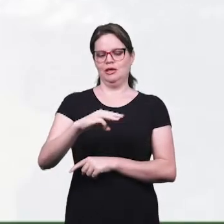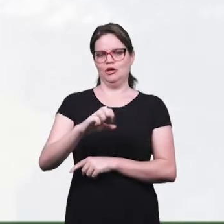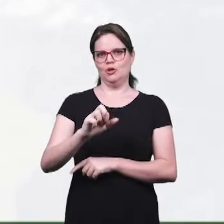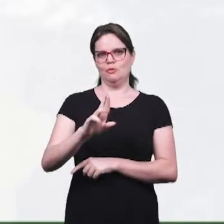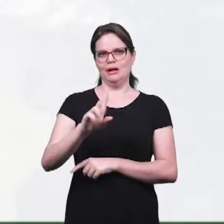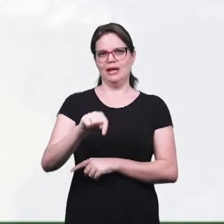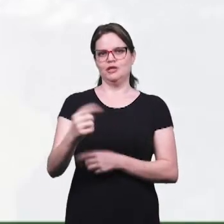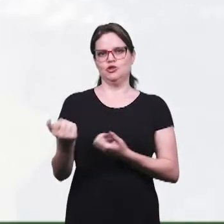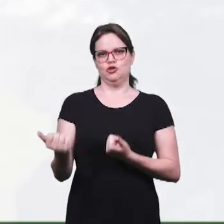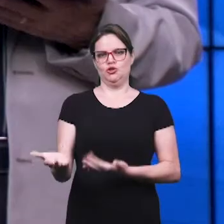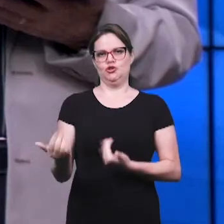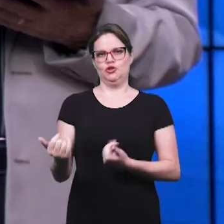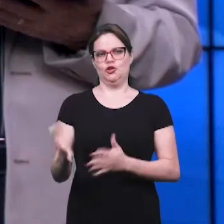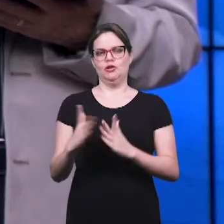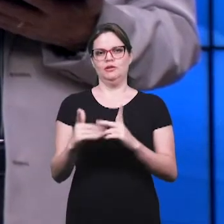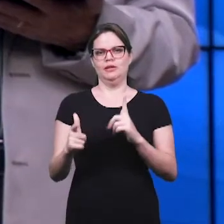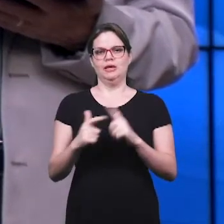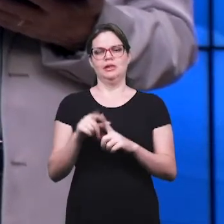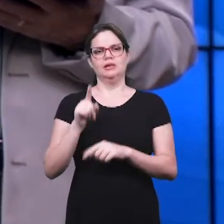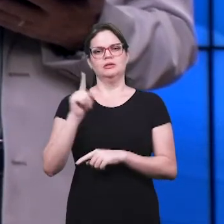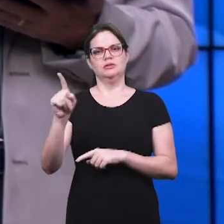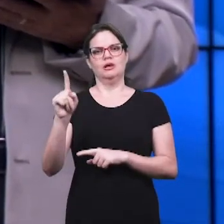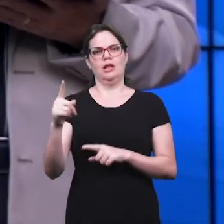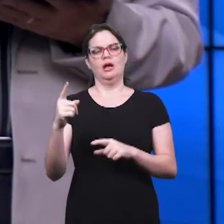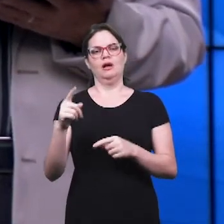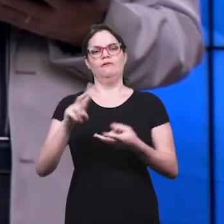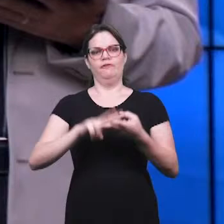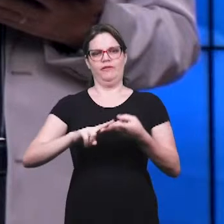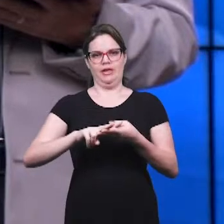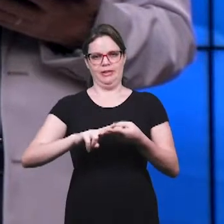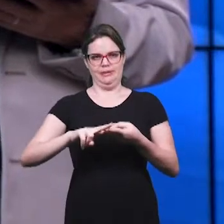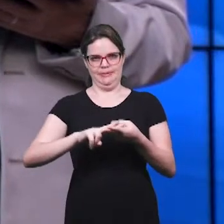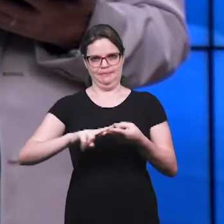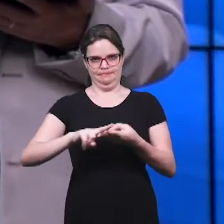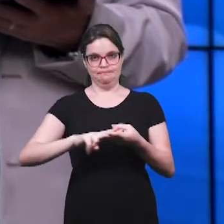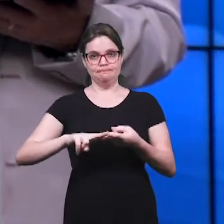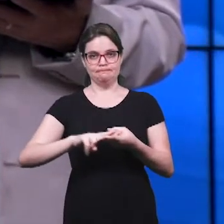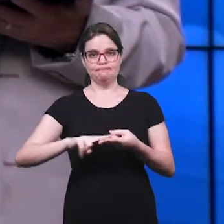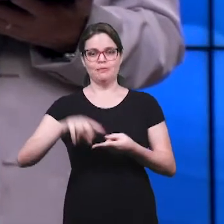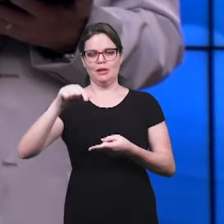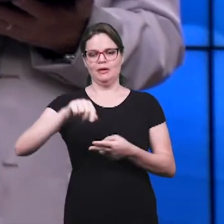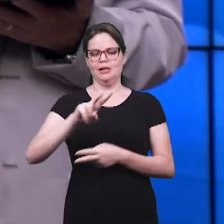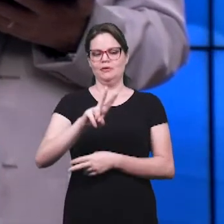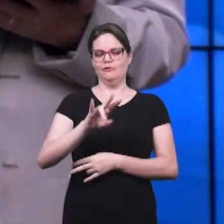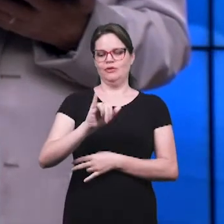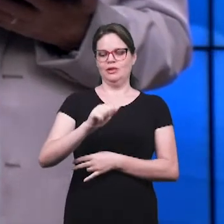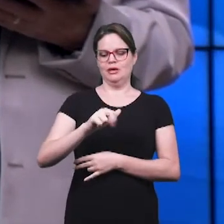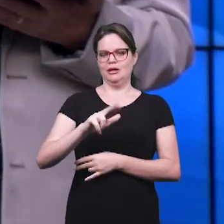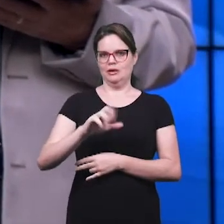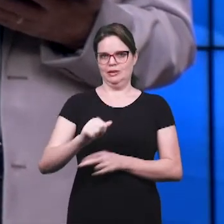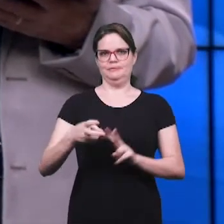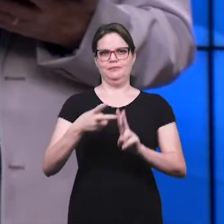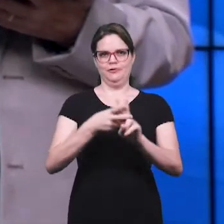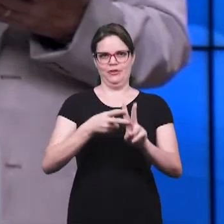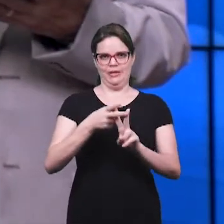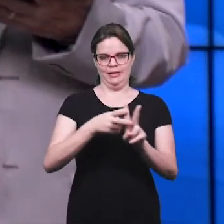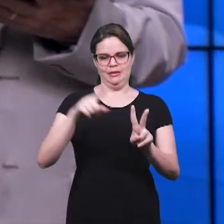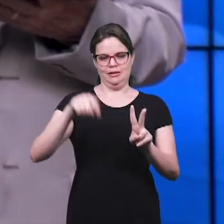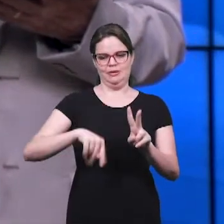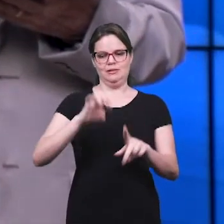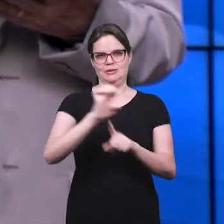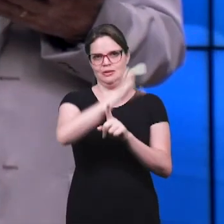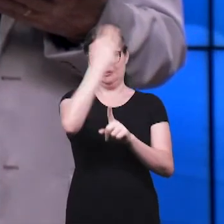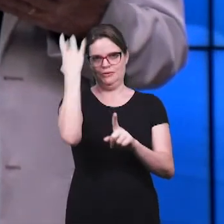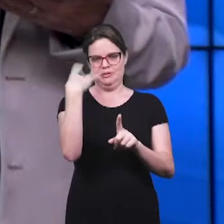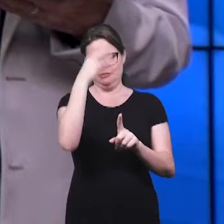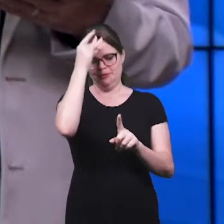nossa igreja e lá no município de Viana, aqui no estado do Espírito Santo. Depois, vamos ao Rio de Janeiro, e lá no Rio de